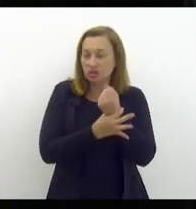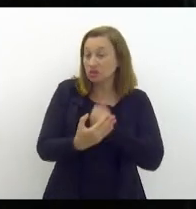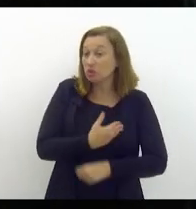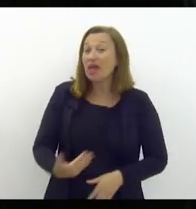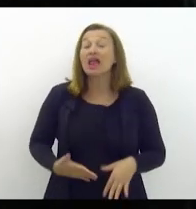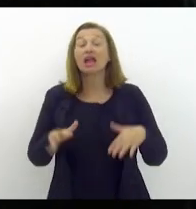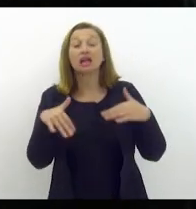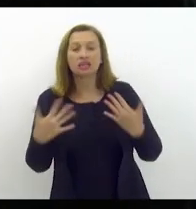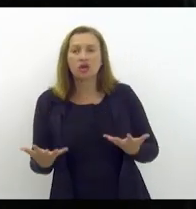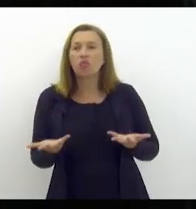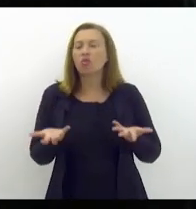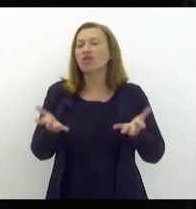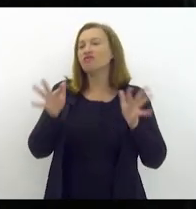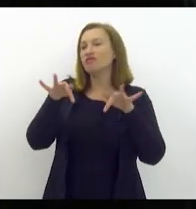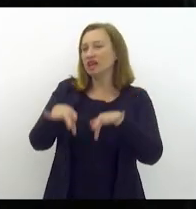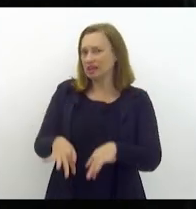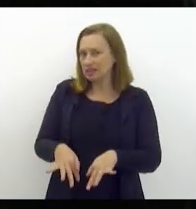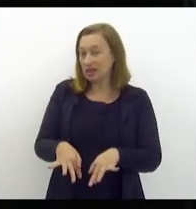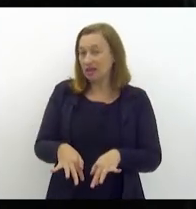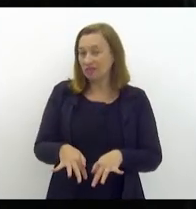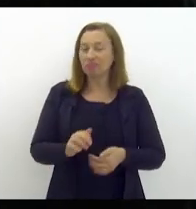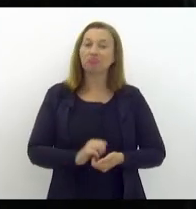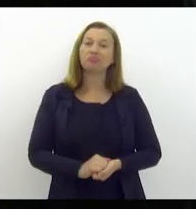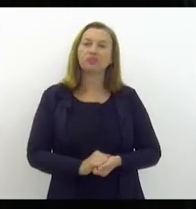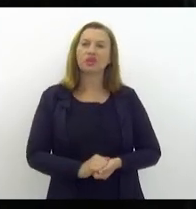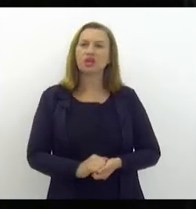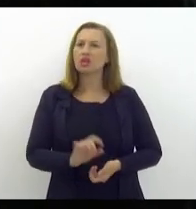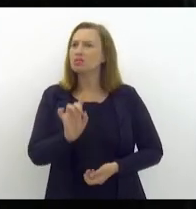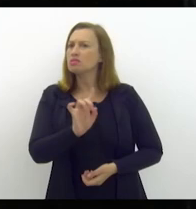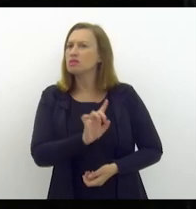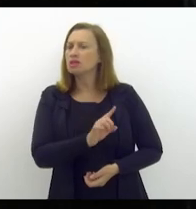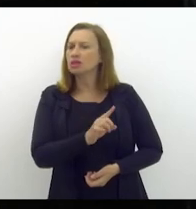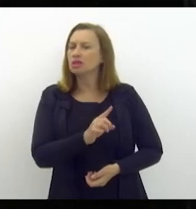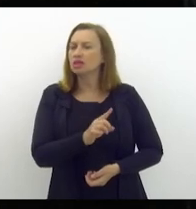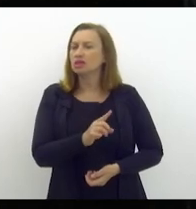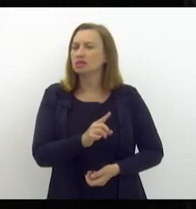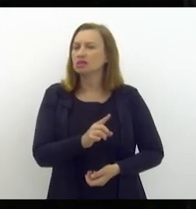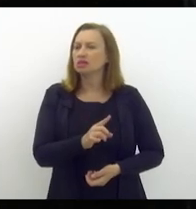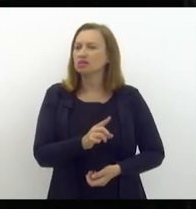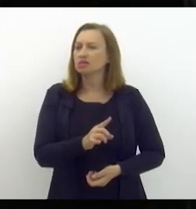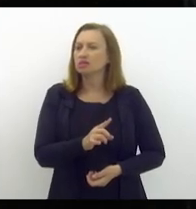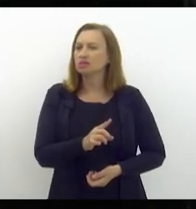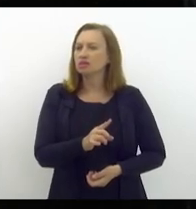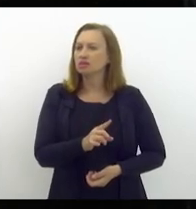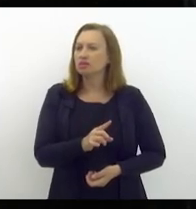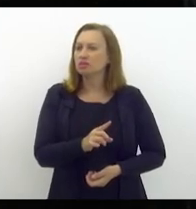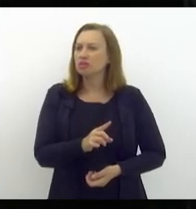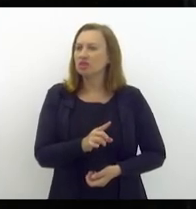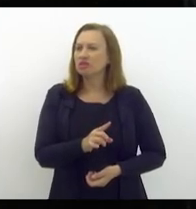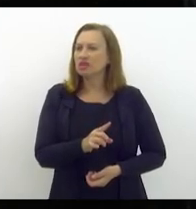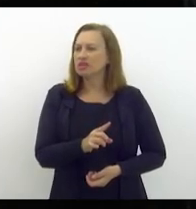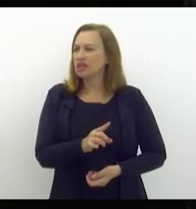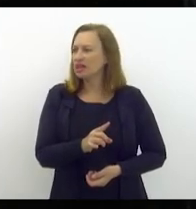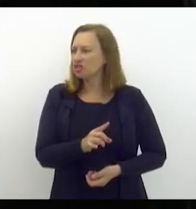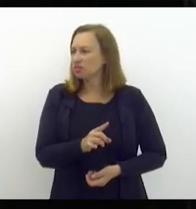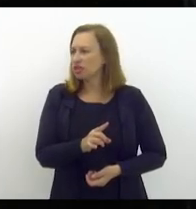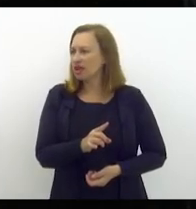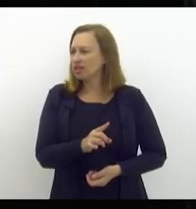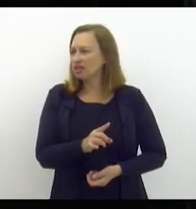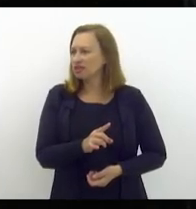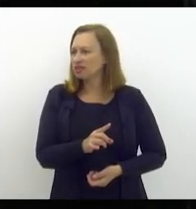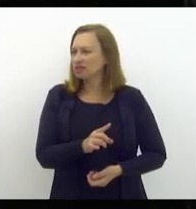Então, eu quero terminar dizendo que não existe privacidade em espaço público, é um outro argumento que foi usado aqui, que é um